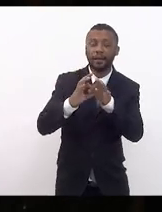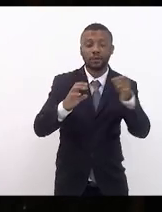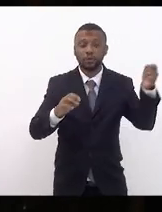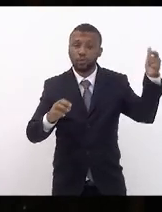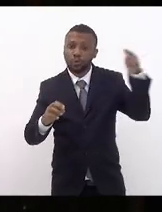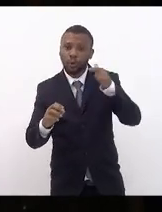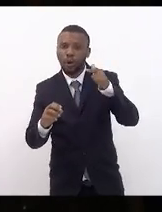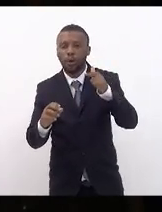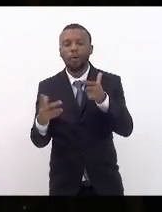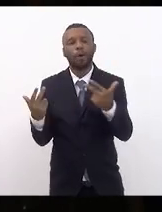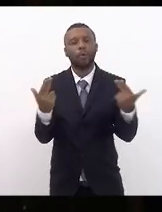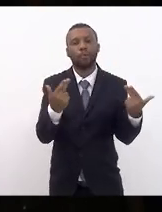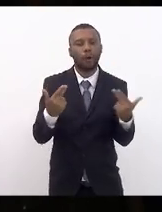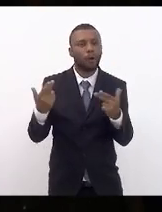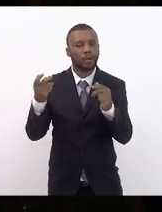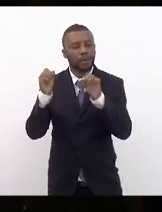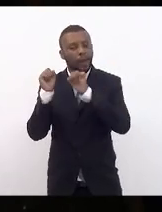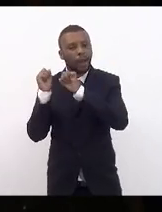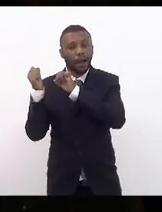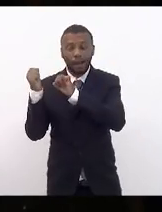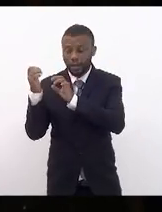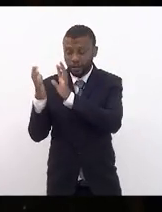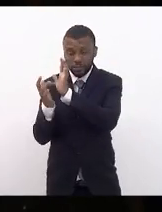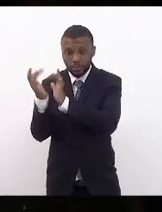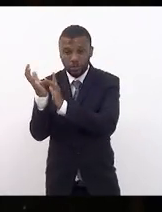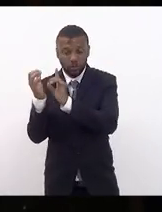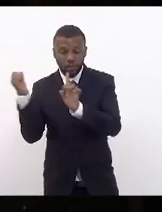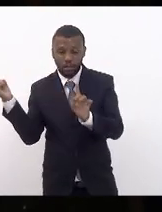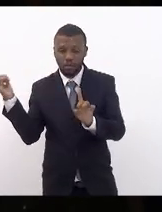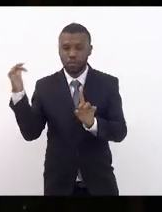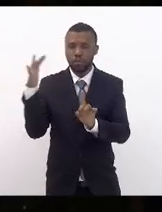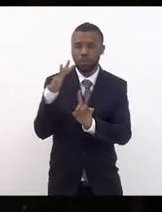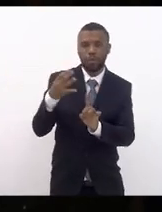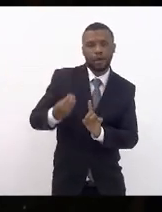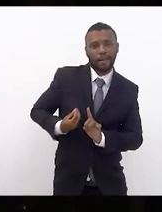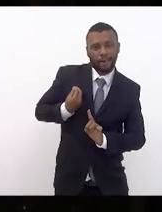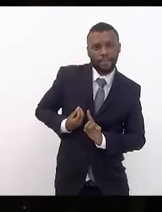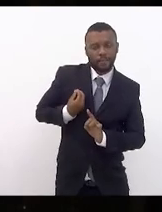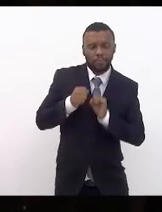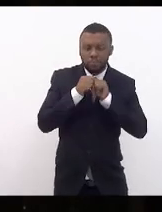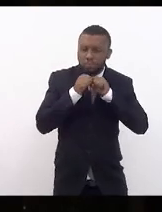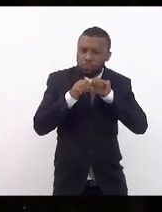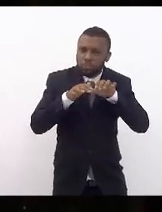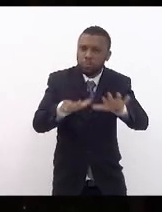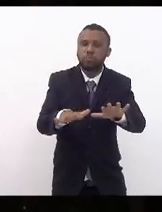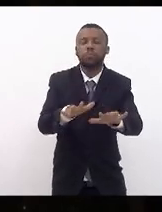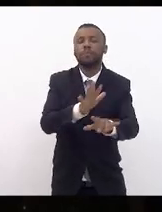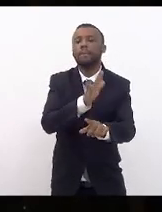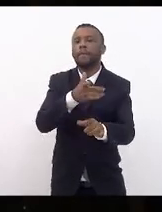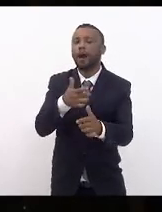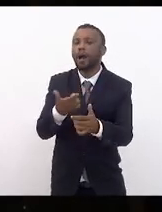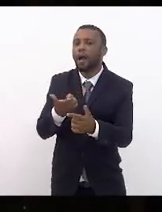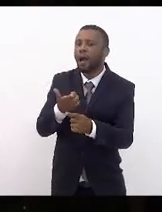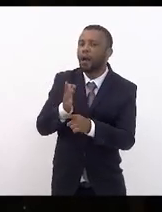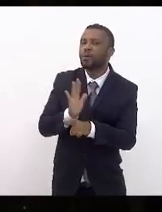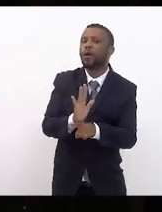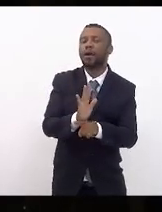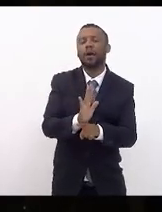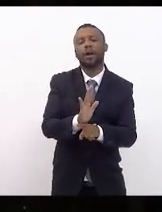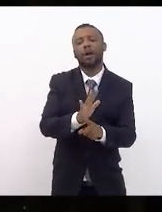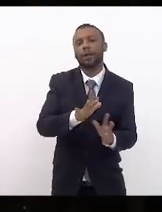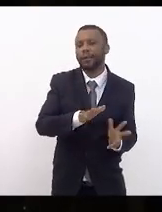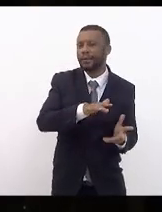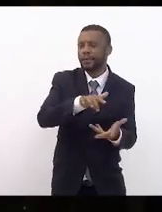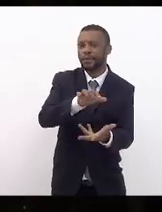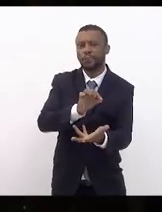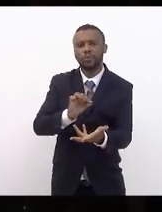a luz de Jesus é transmitida através de nossa vida para alumiar o mundo de trevas,